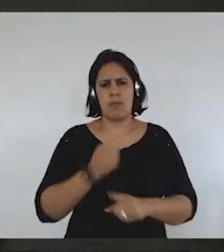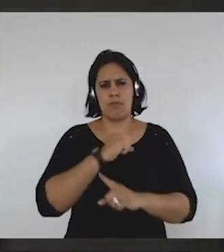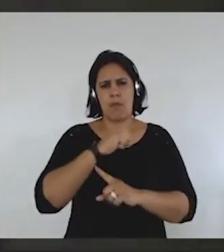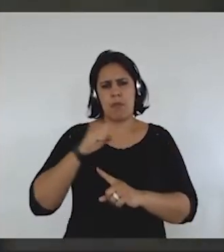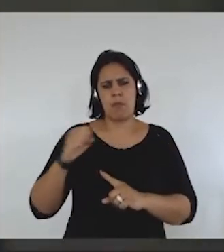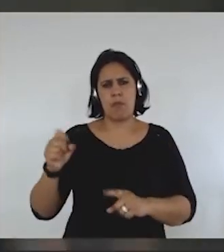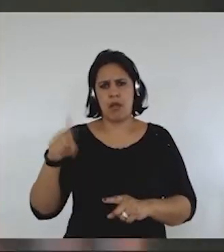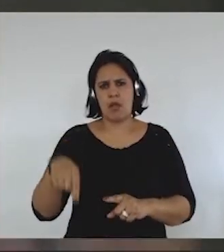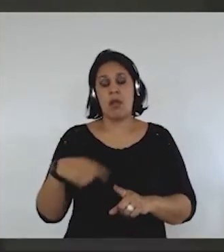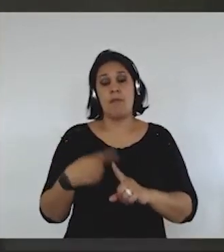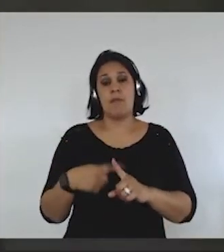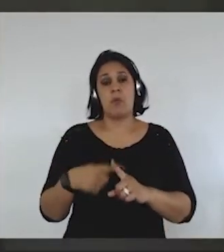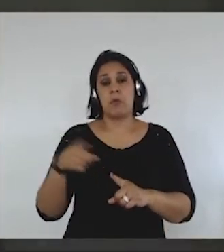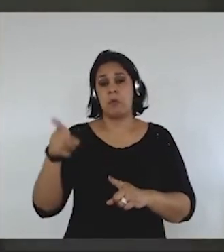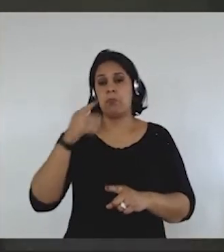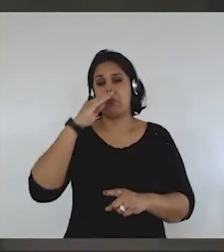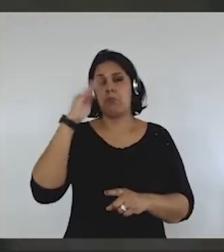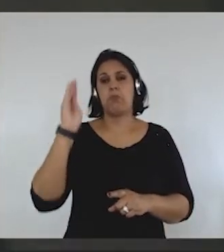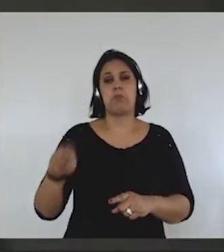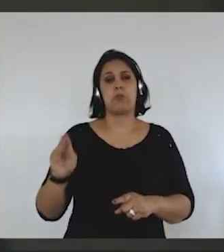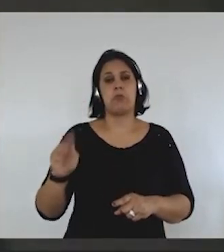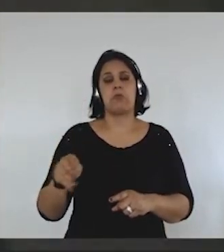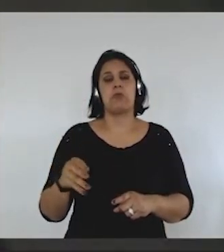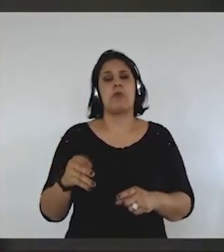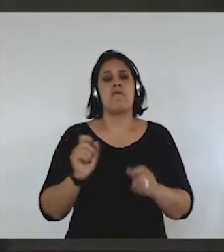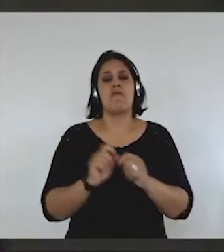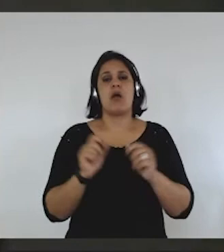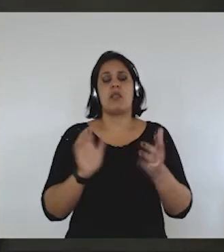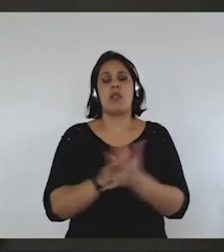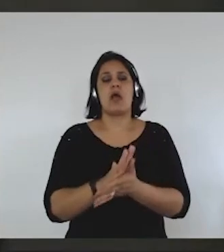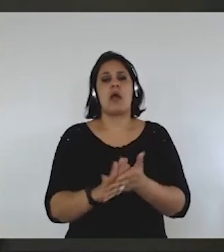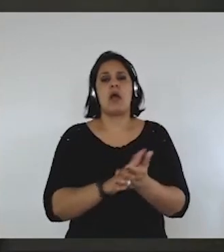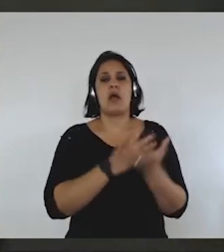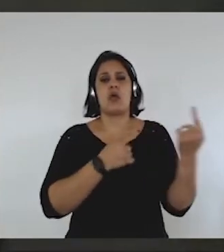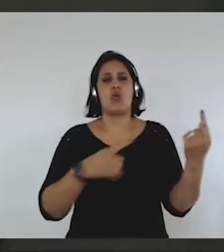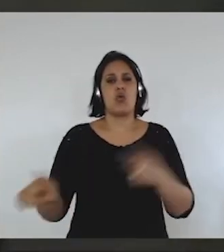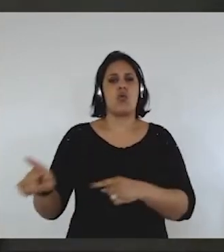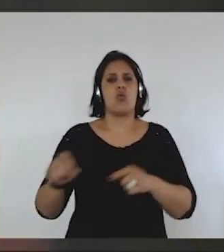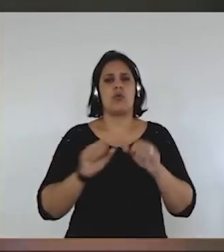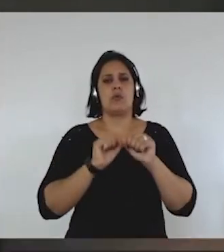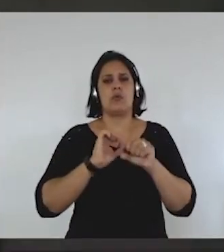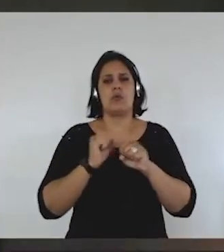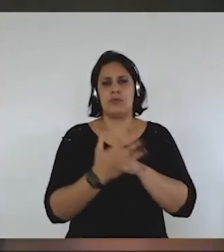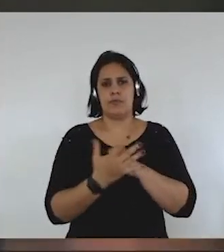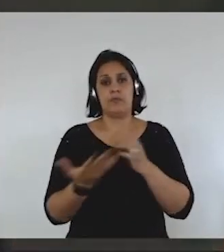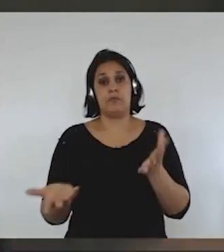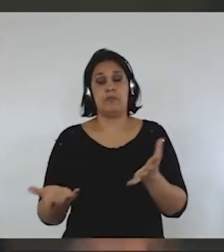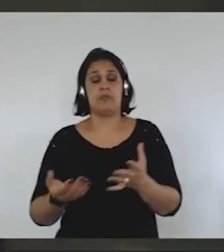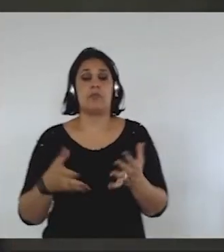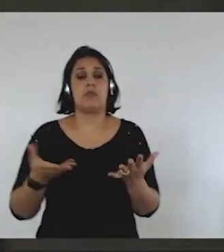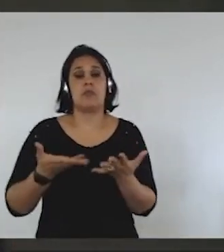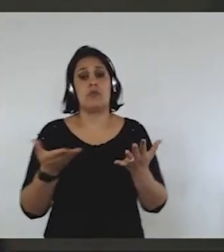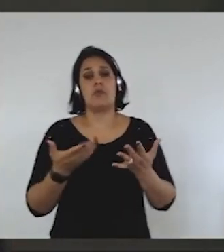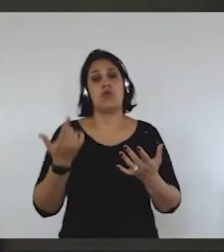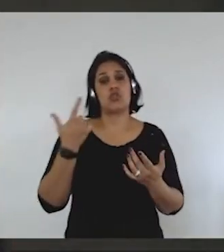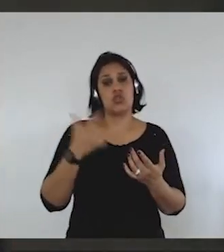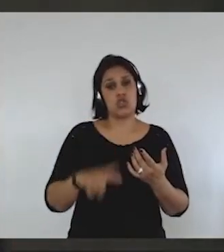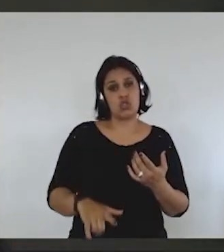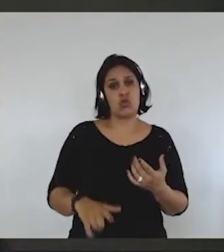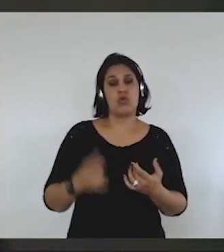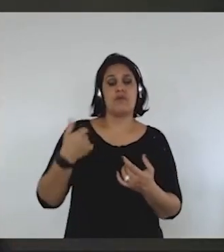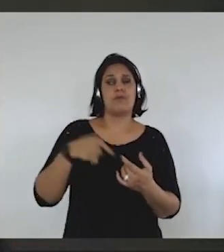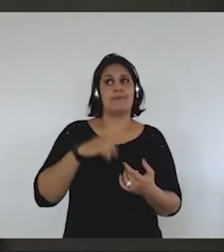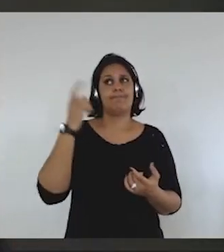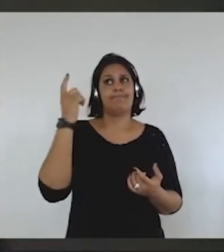dizer, uma negligência no enfrentamento à pandemia, ao Covid. Então, aqui a gente está de novo nessa